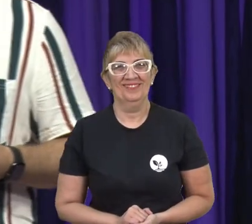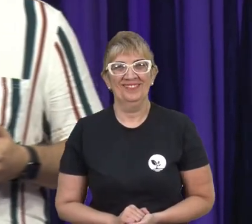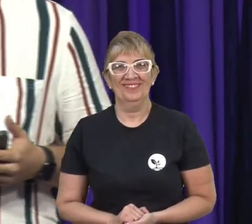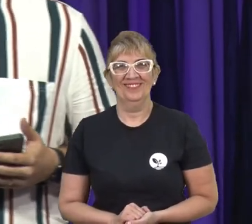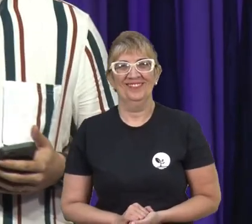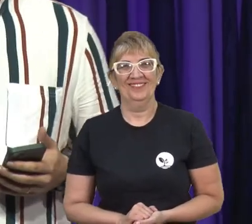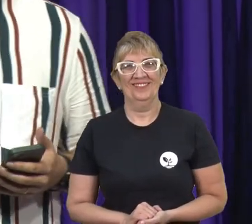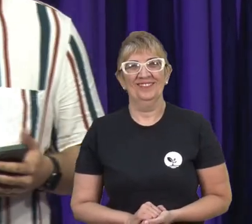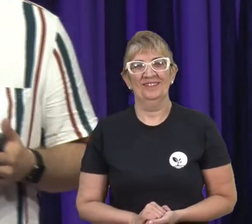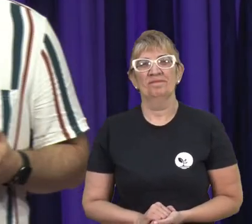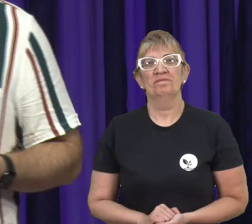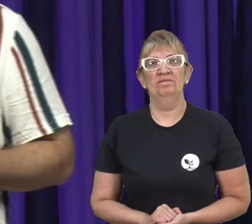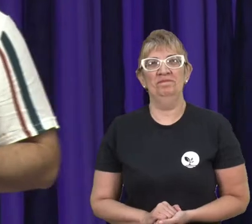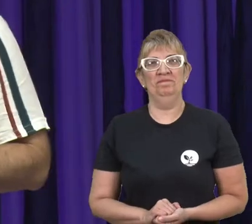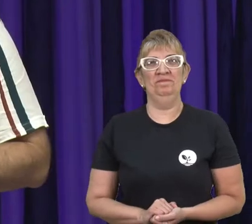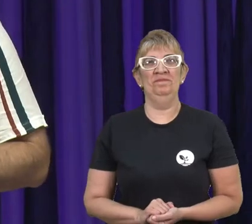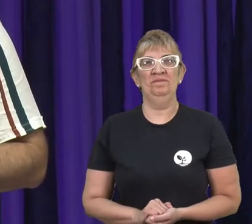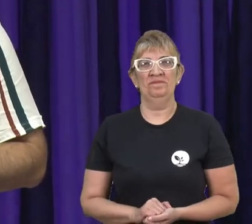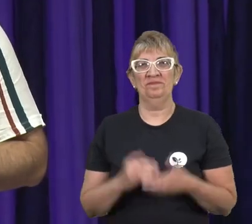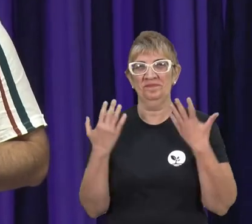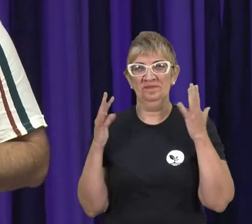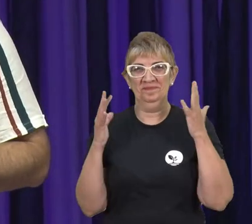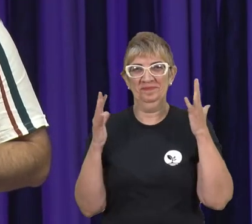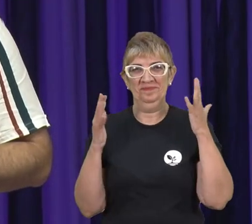Não são...